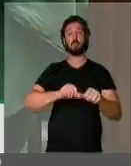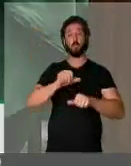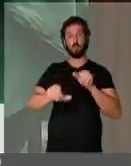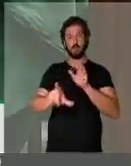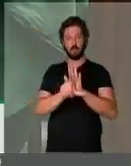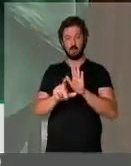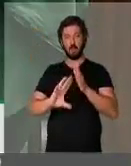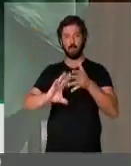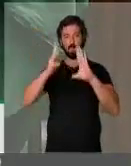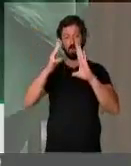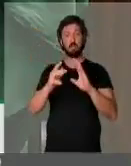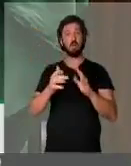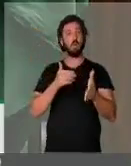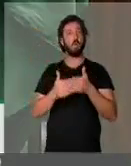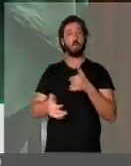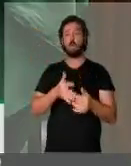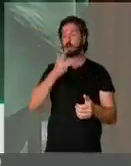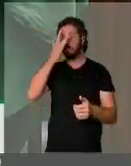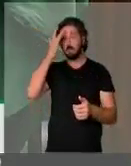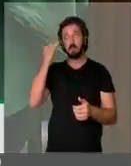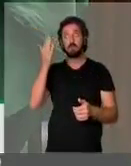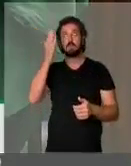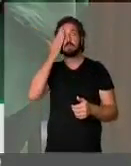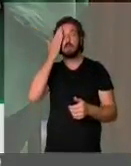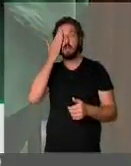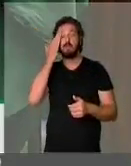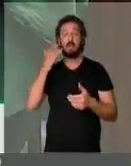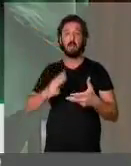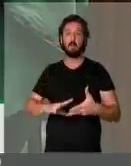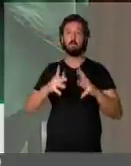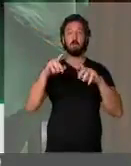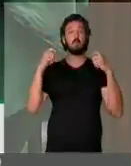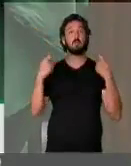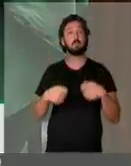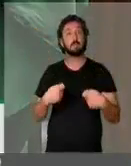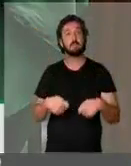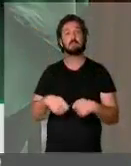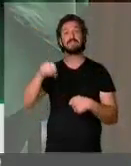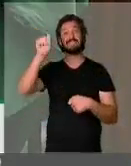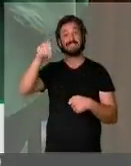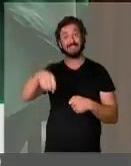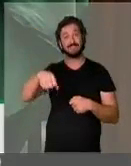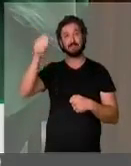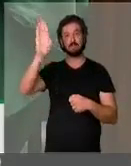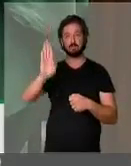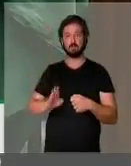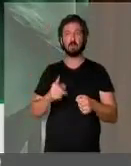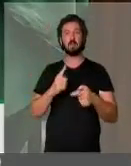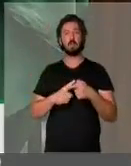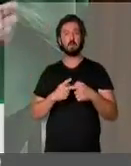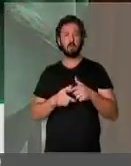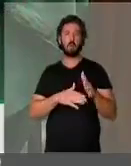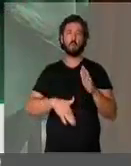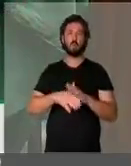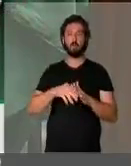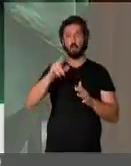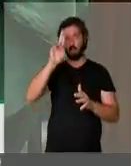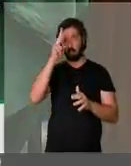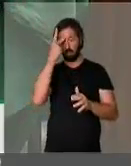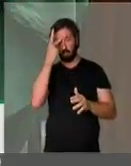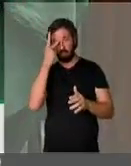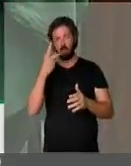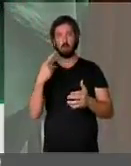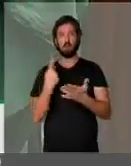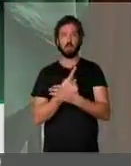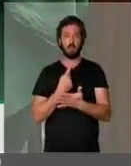claro, também qualquer pessoa em sã consciência sabe que muitas reformas precisam ser feitas no nosso país, devido a todos esses equívocos,